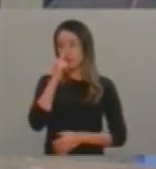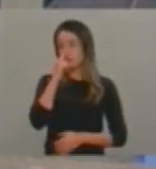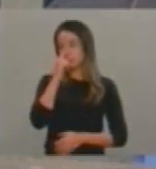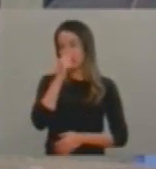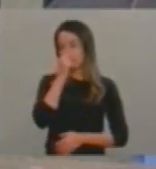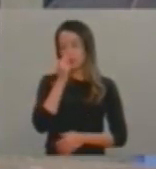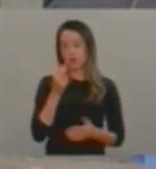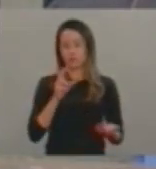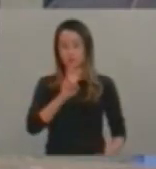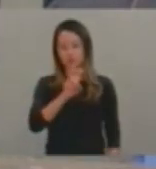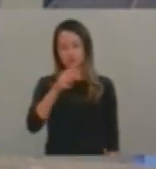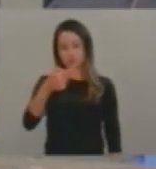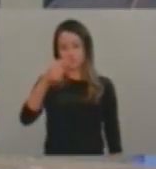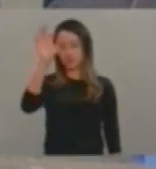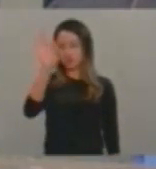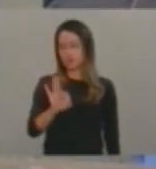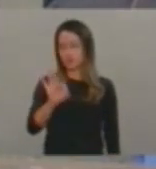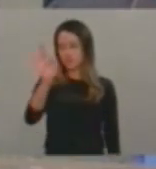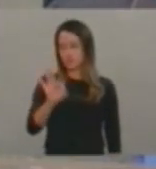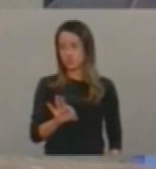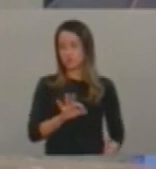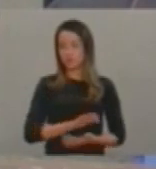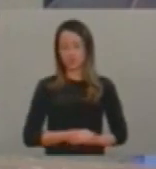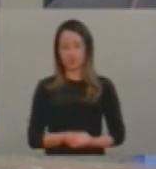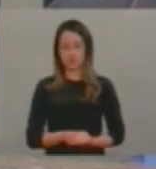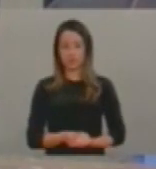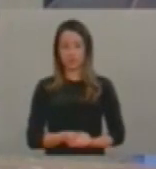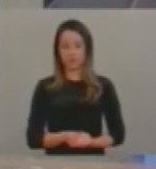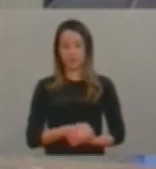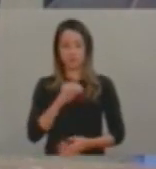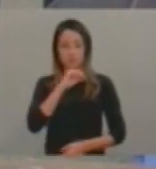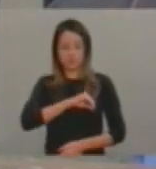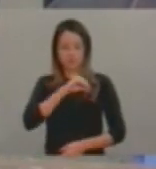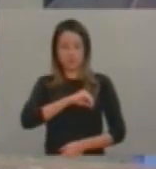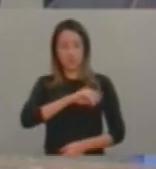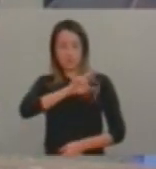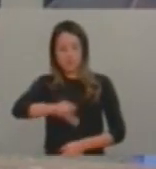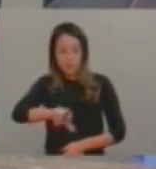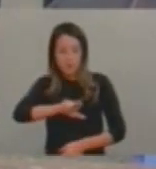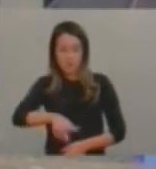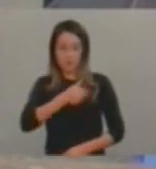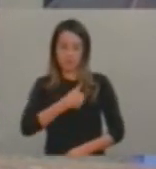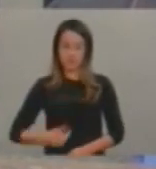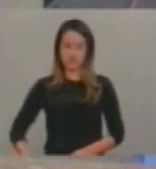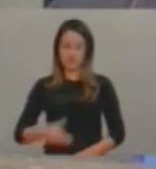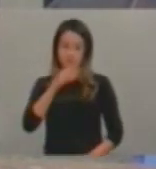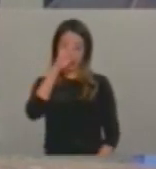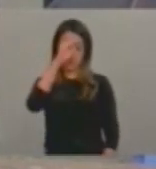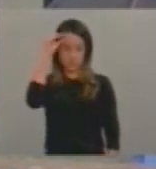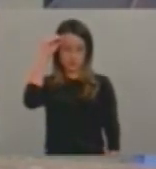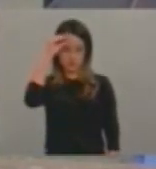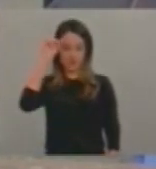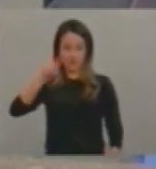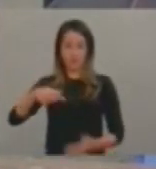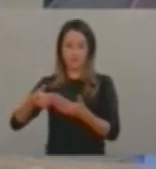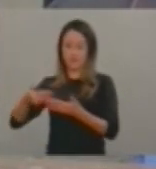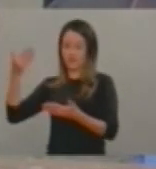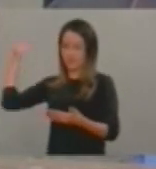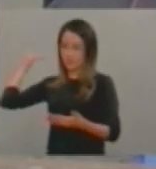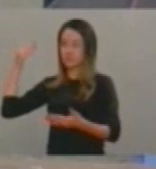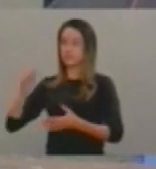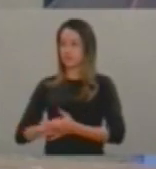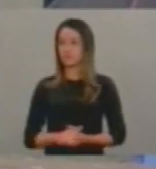de 57%. Mas essas perdas salariais não foi no governo Camilo, foi do passado. Foi do passado